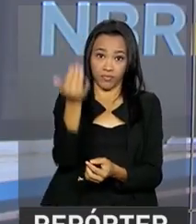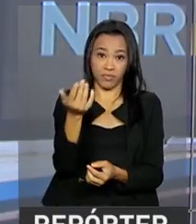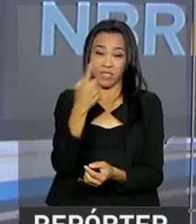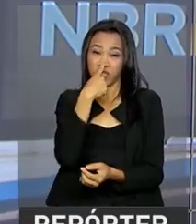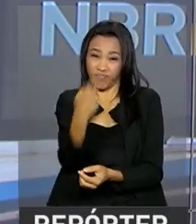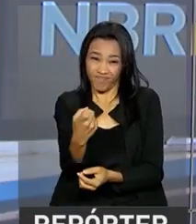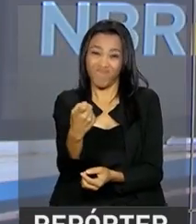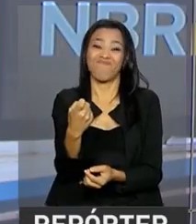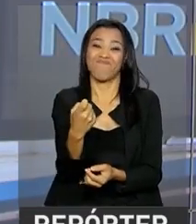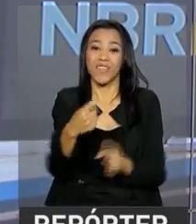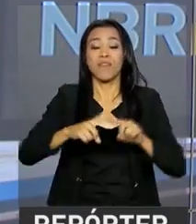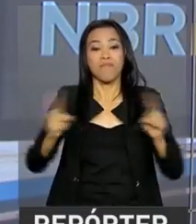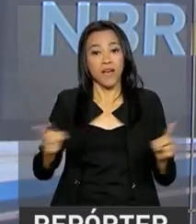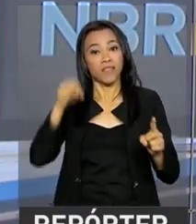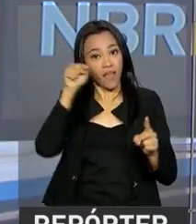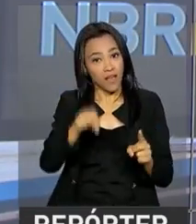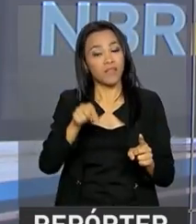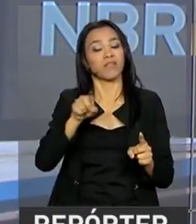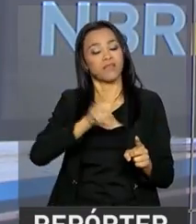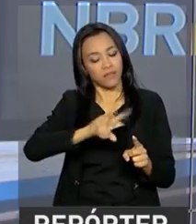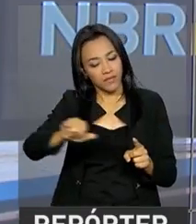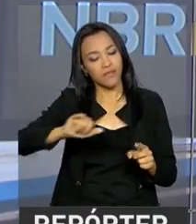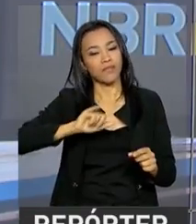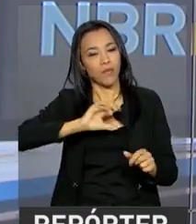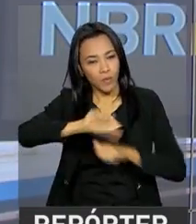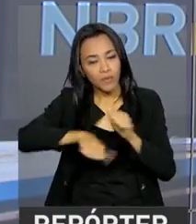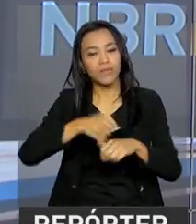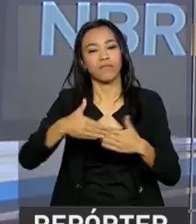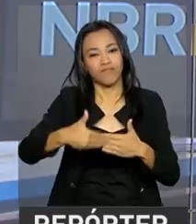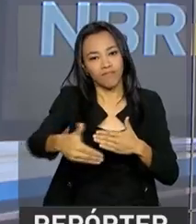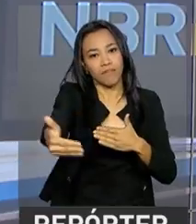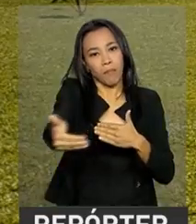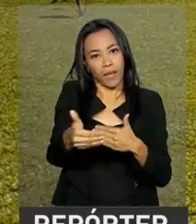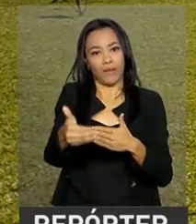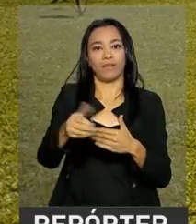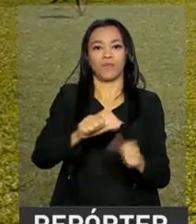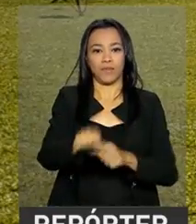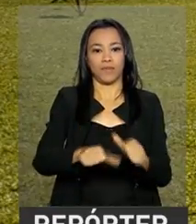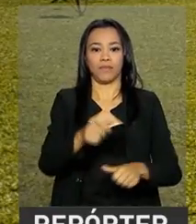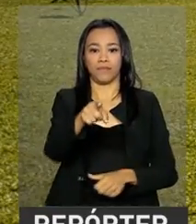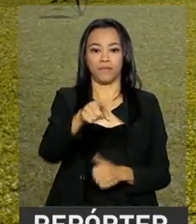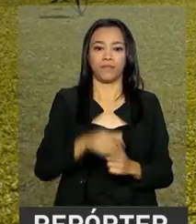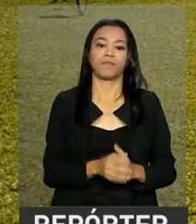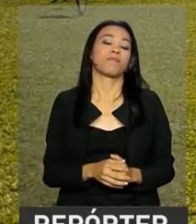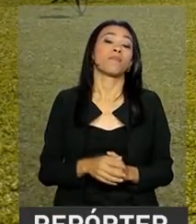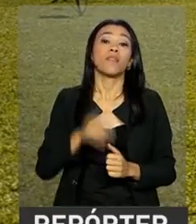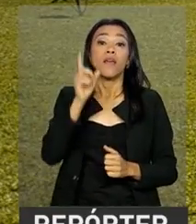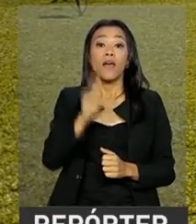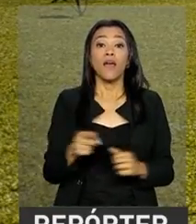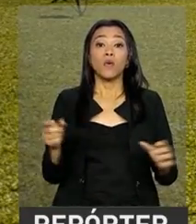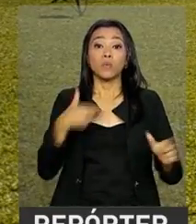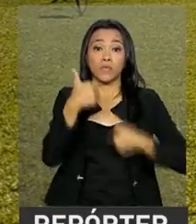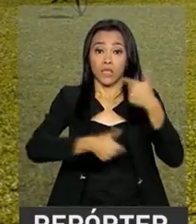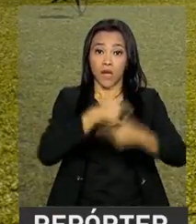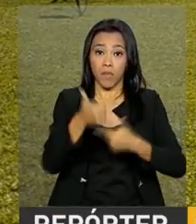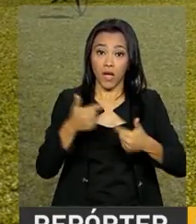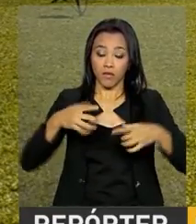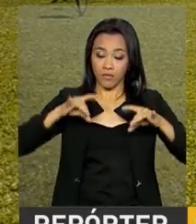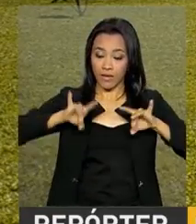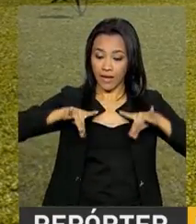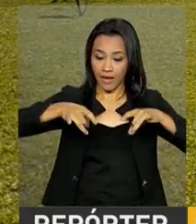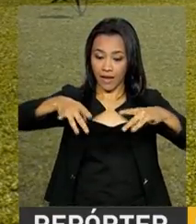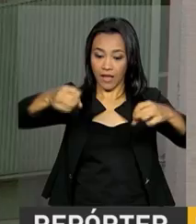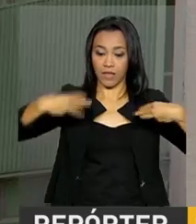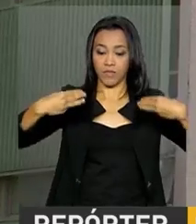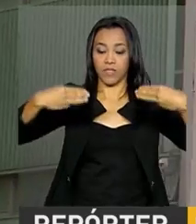poluentes mas essa realidade está perto de mudar uma iniciativa integrada dos ministérios do